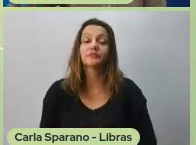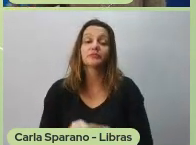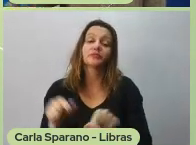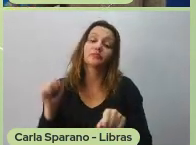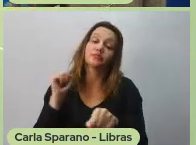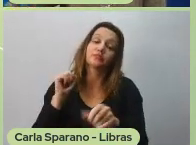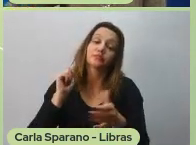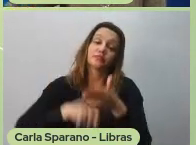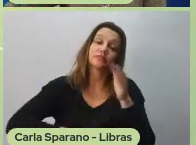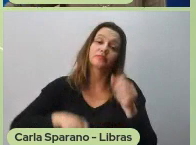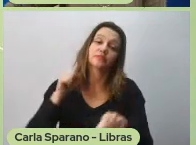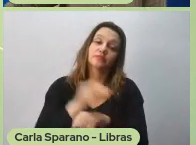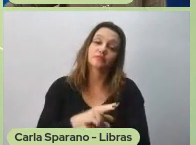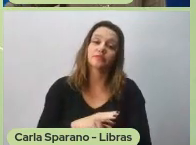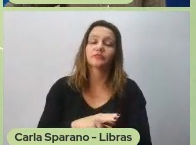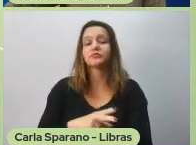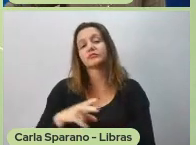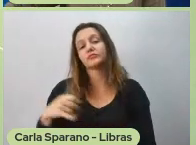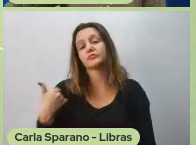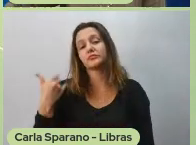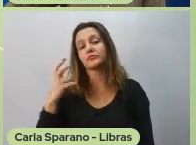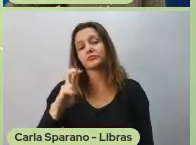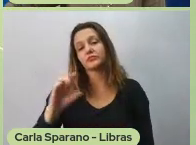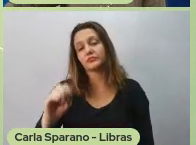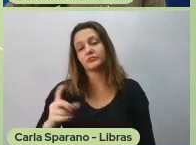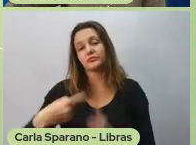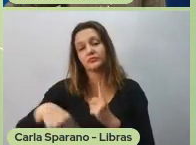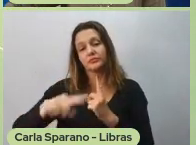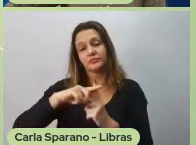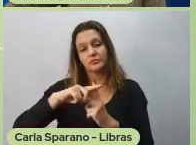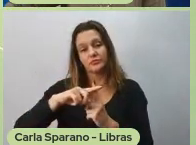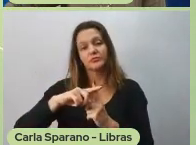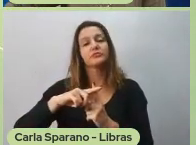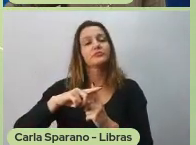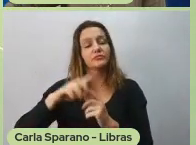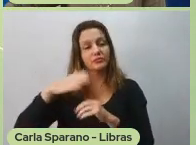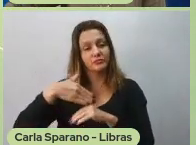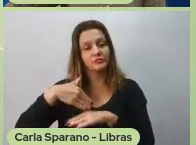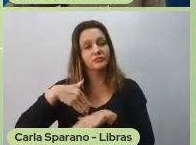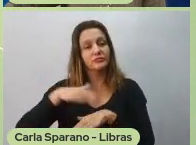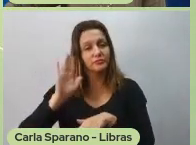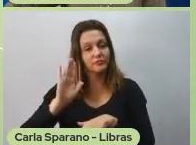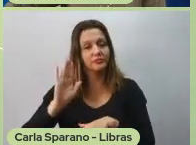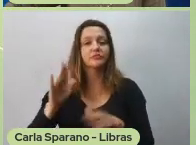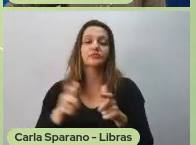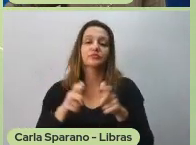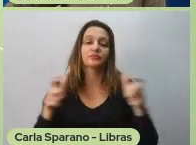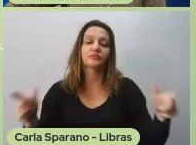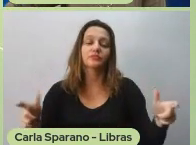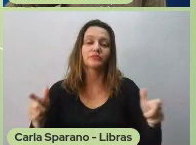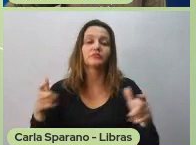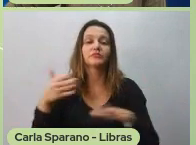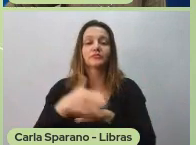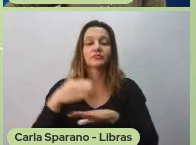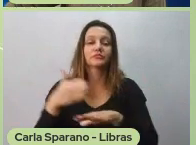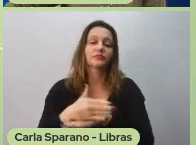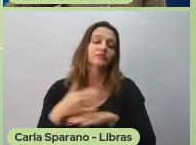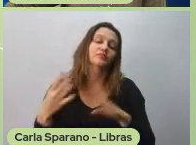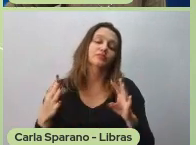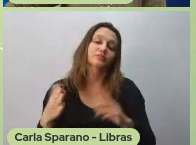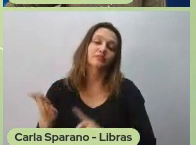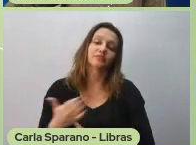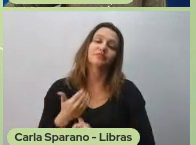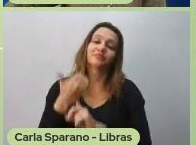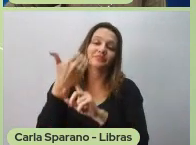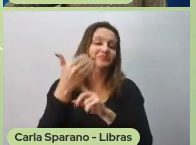de 50+ nas nossas lojas e pensando como ampliar o acesso à tecnologia para esse público também, né? Como é que a